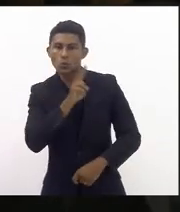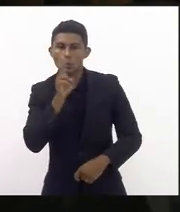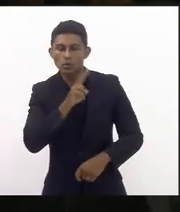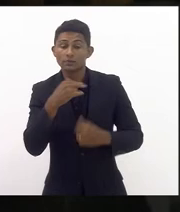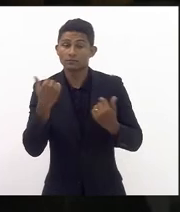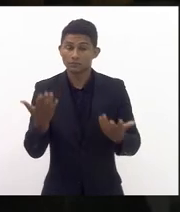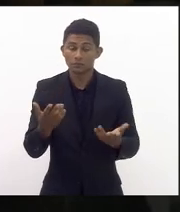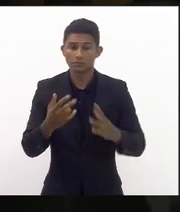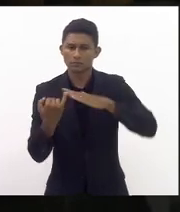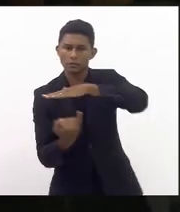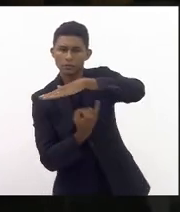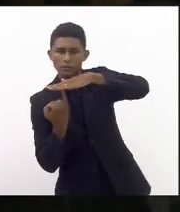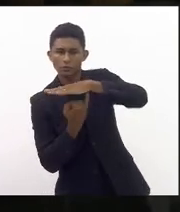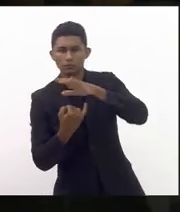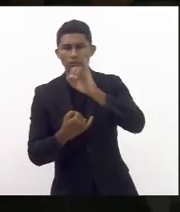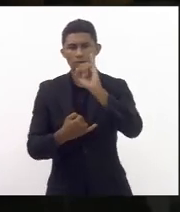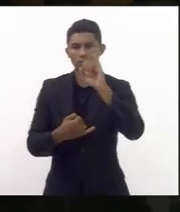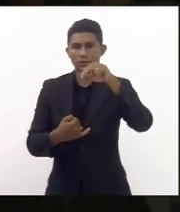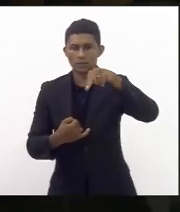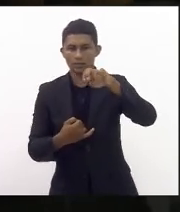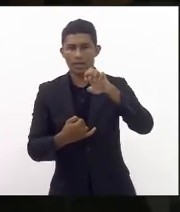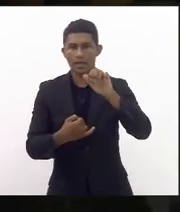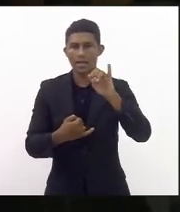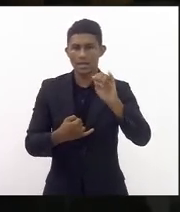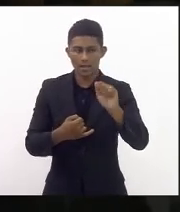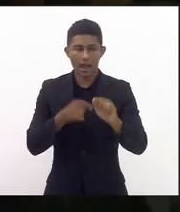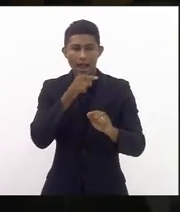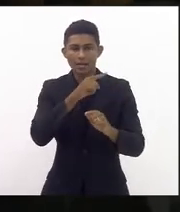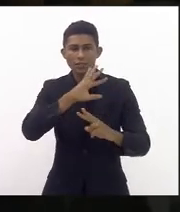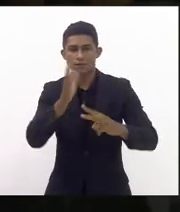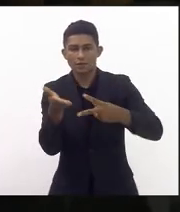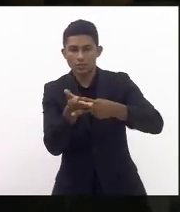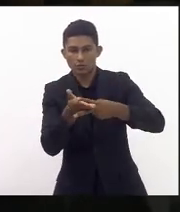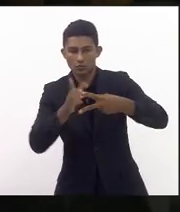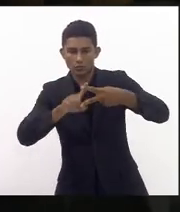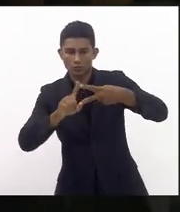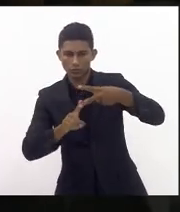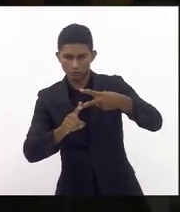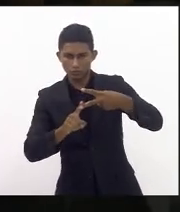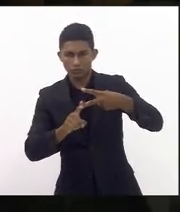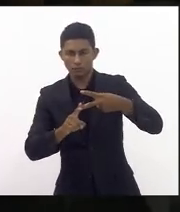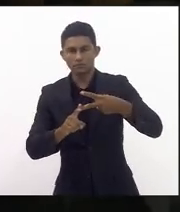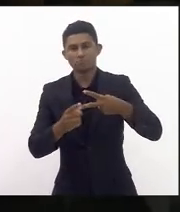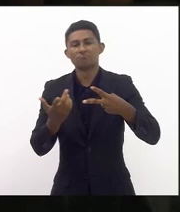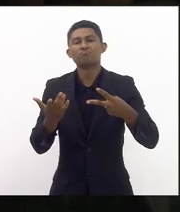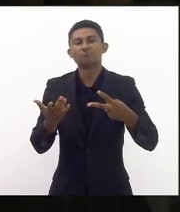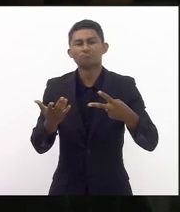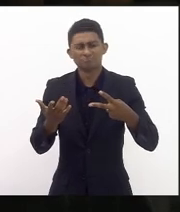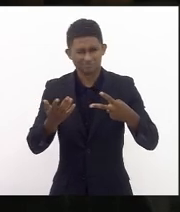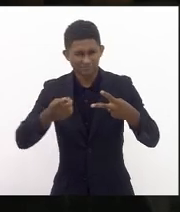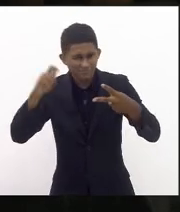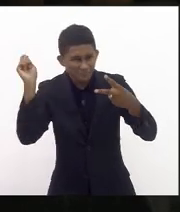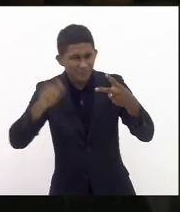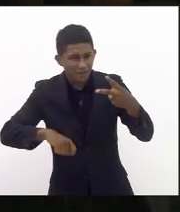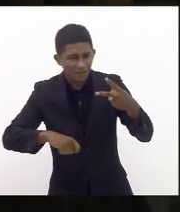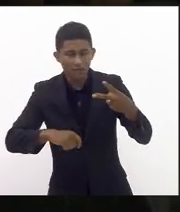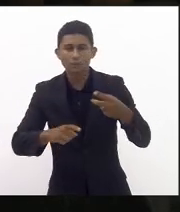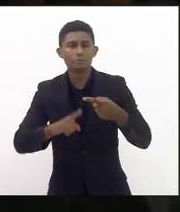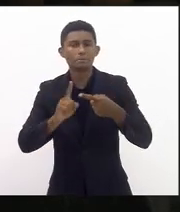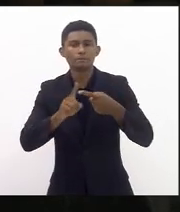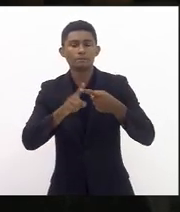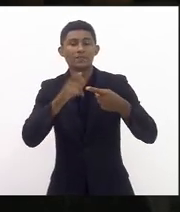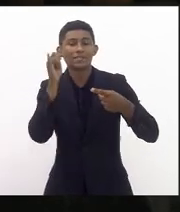INEA, dividiu o investimento em duas partes, como isso fosse possível, a parte de geração